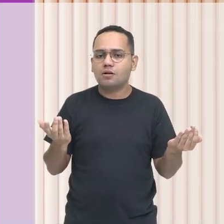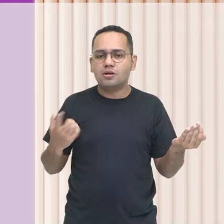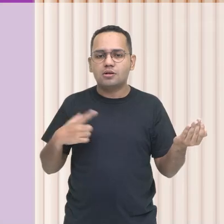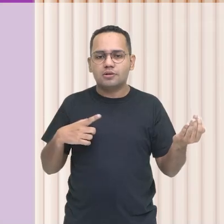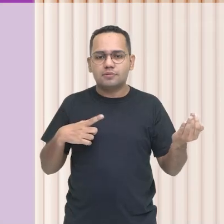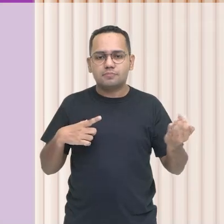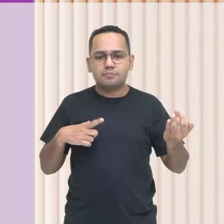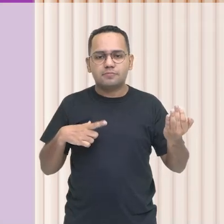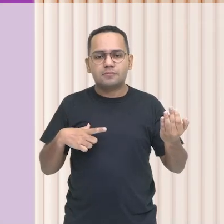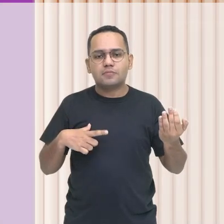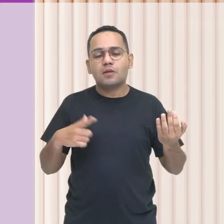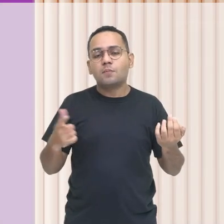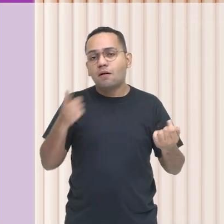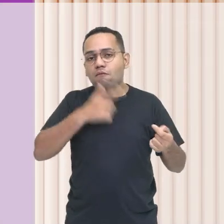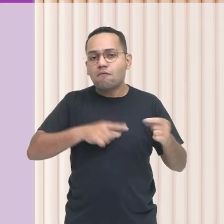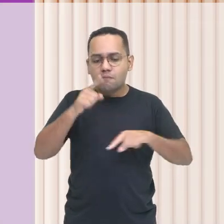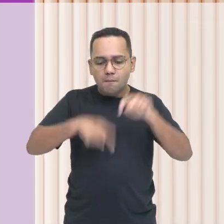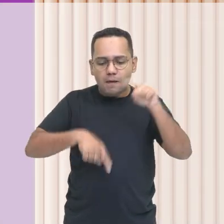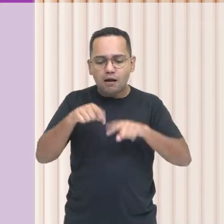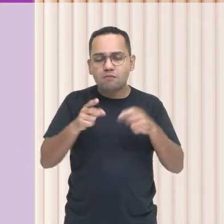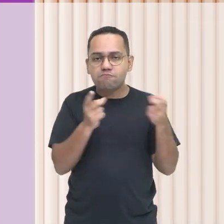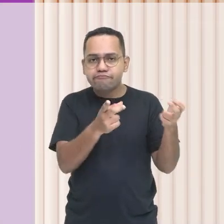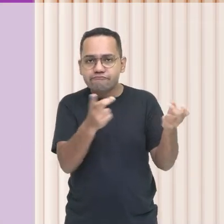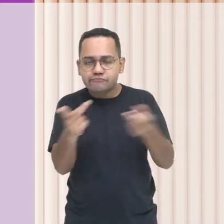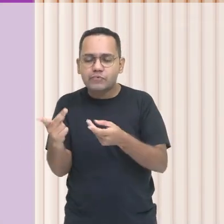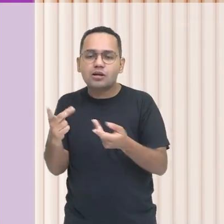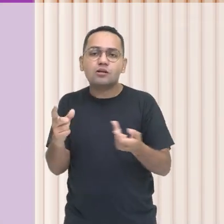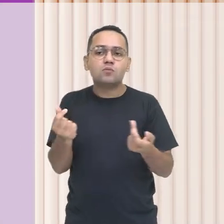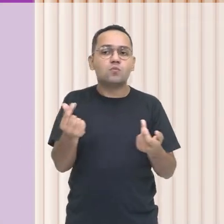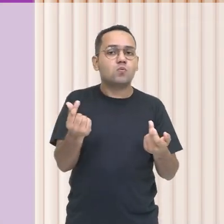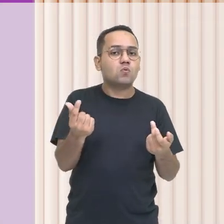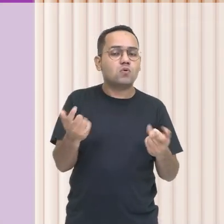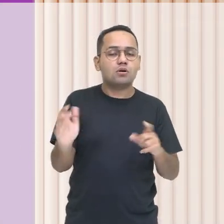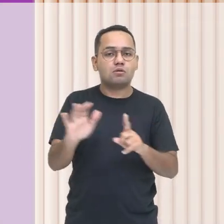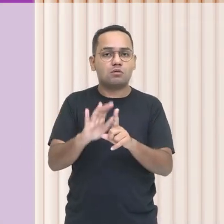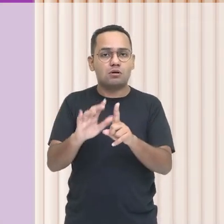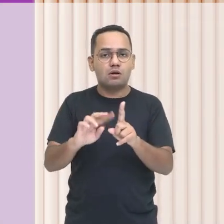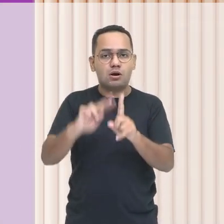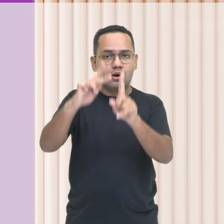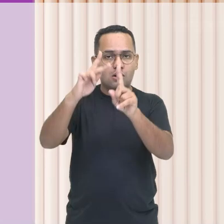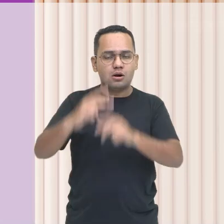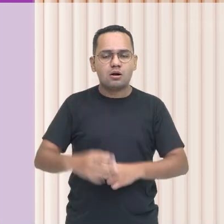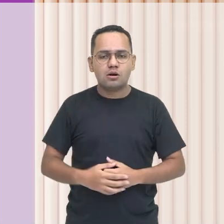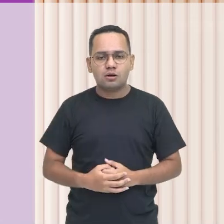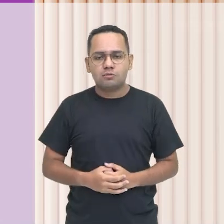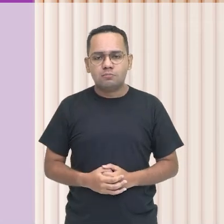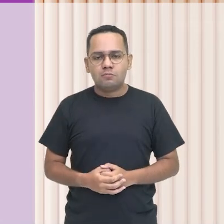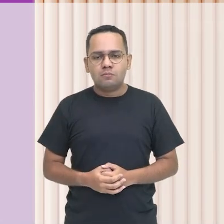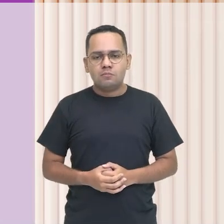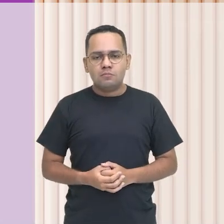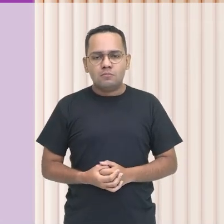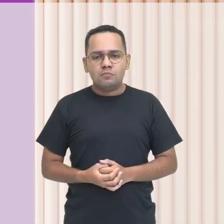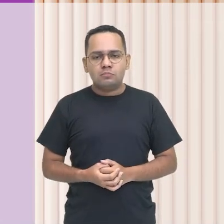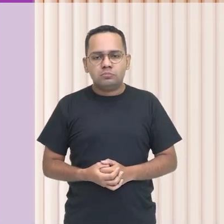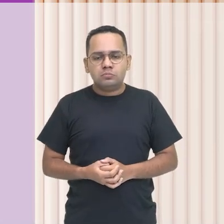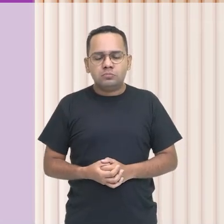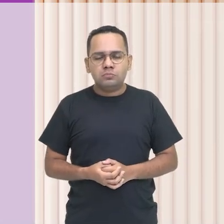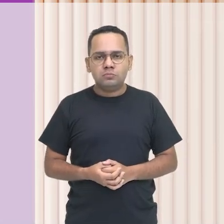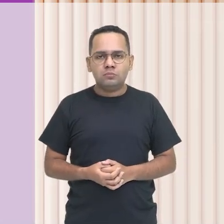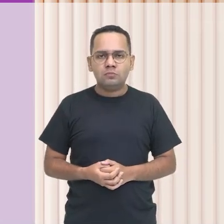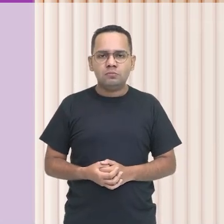é a quantidade de produtos vendidos para obter o lucro máximo, e descobrir também qual é o valor do lucro